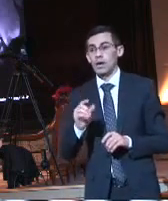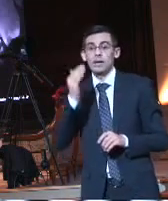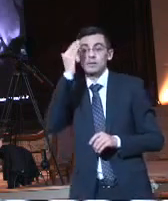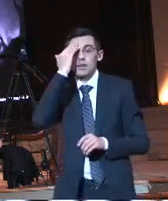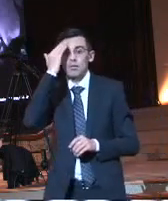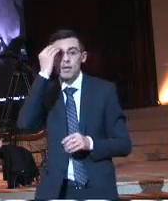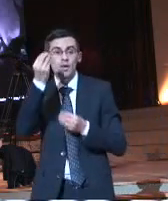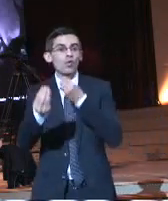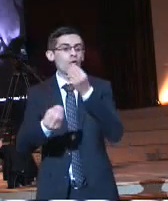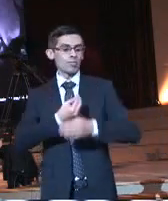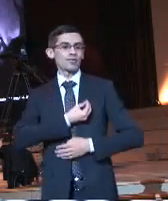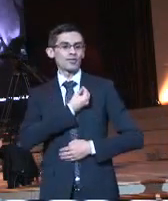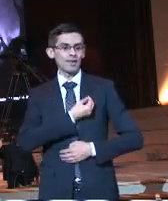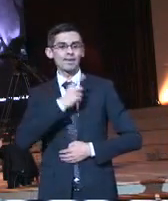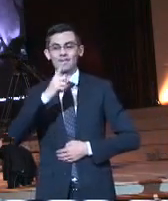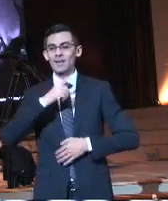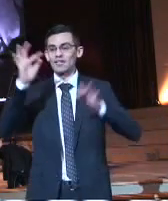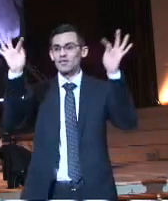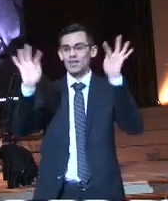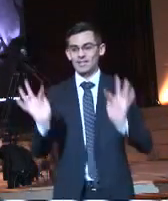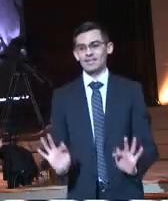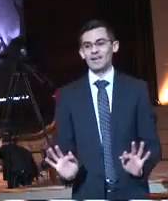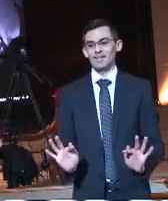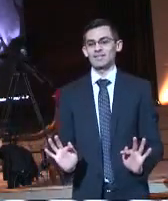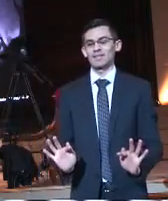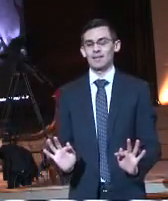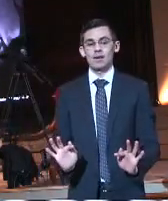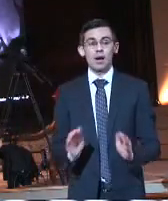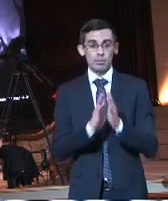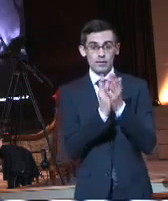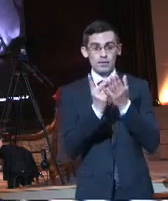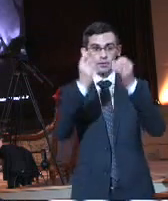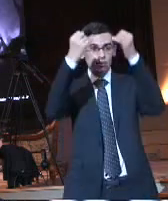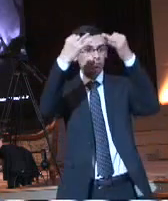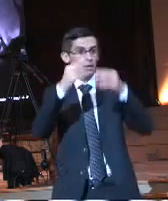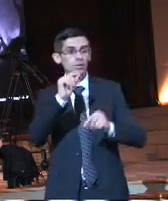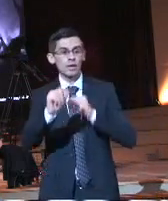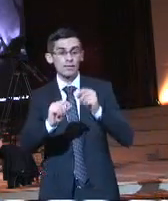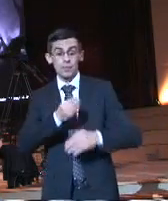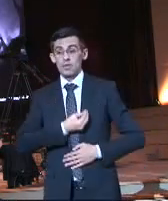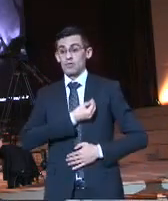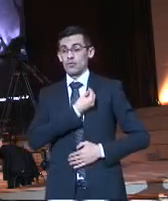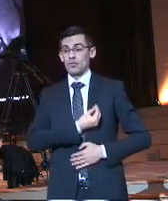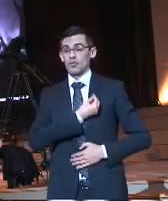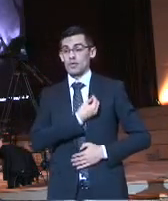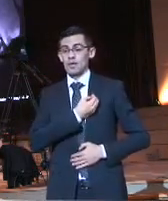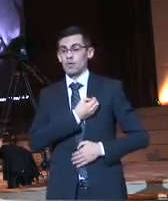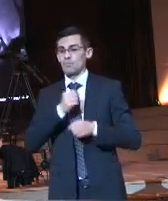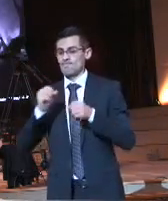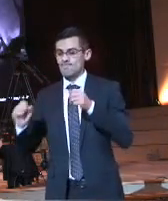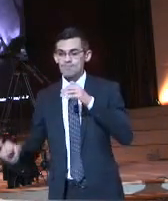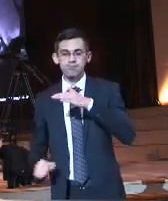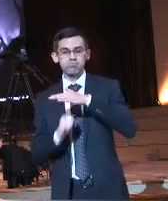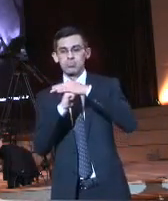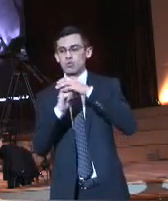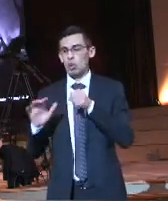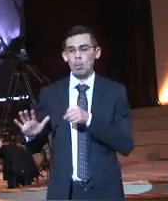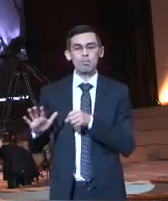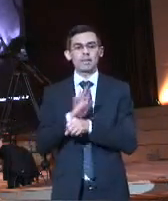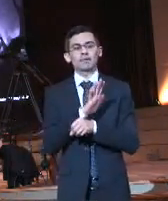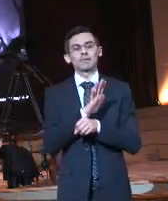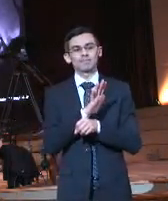e ser feliz. A Bíblia chama isso também de vida abundante.